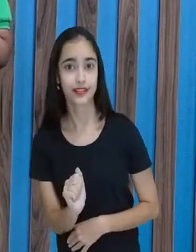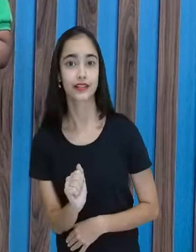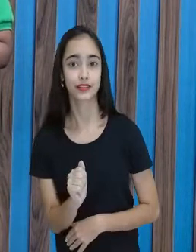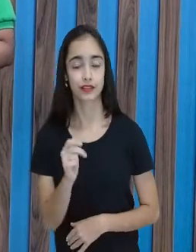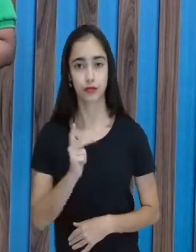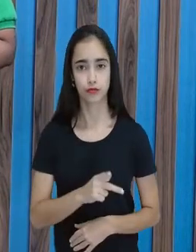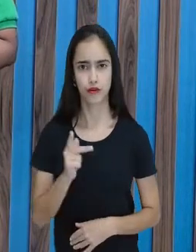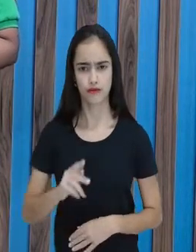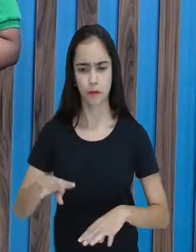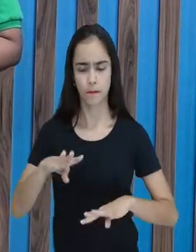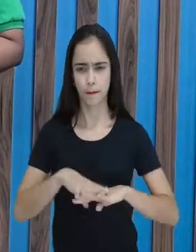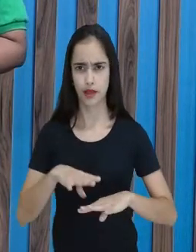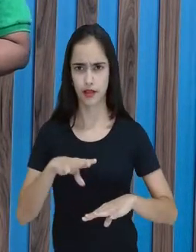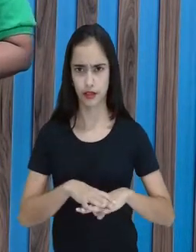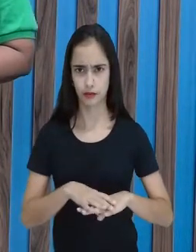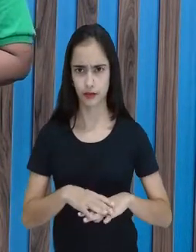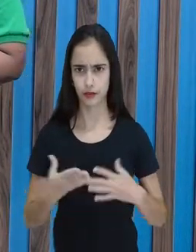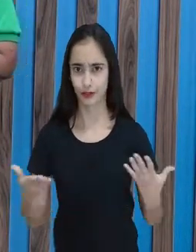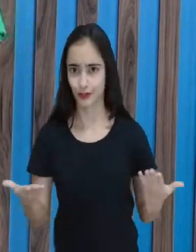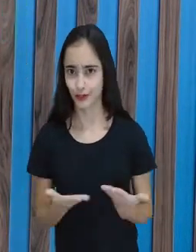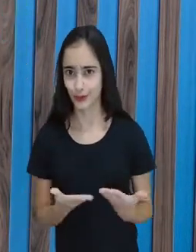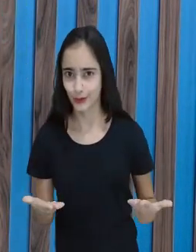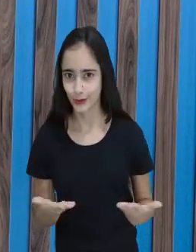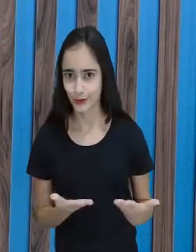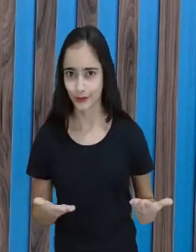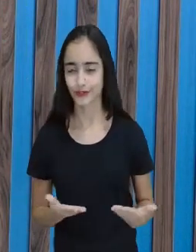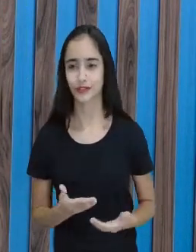na aula de hoje vamos trabalhar com